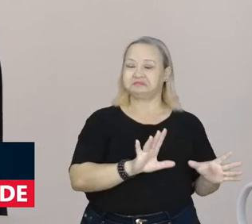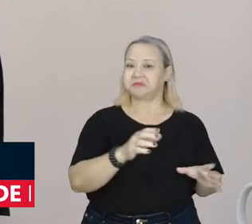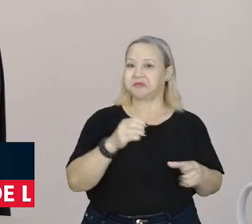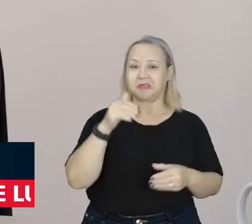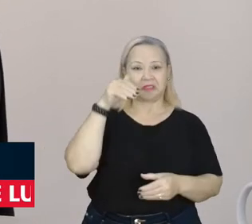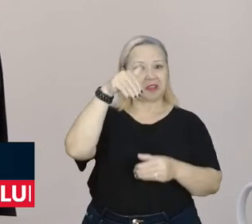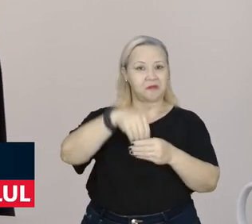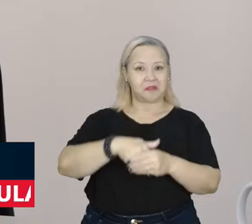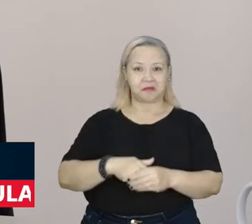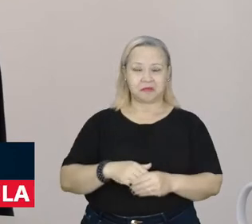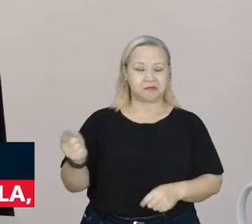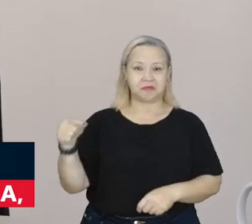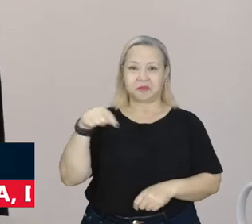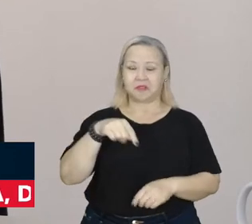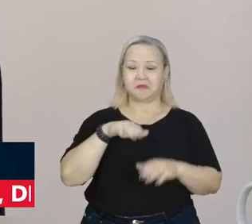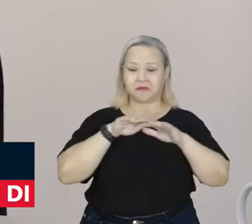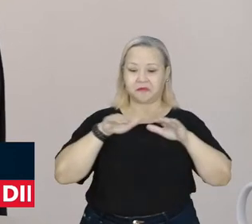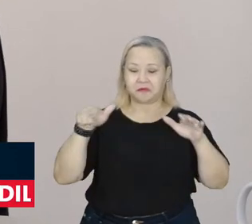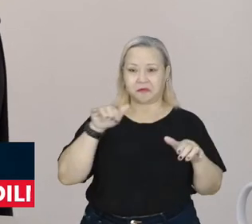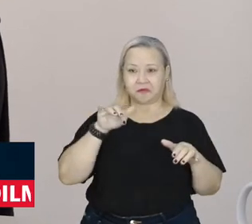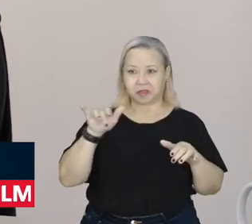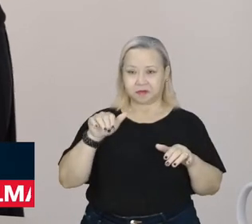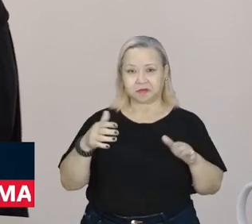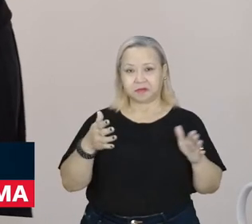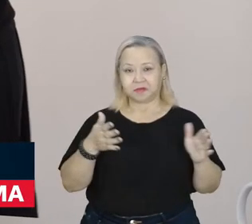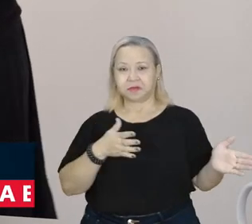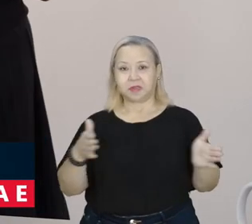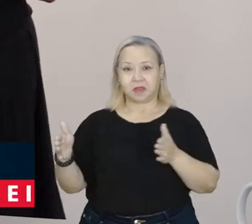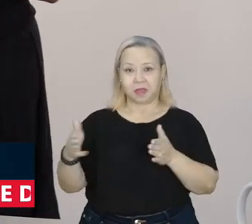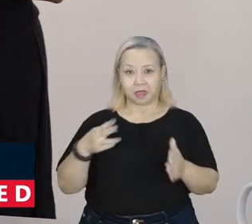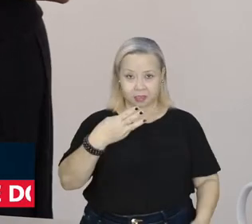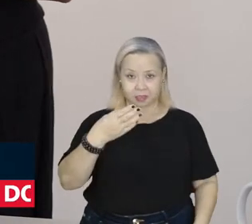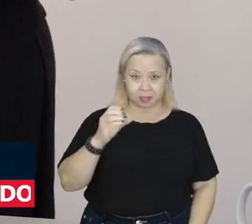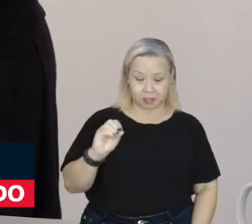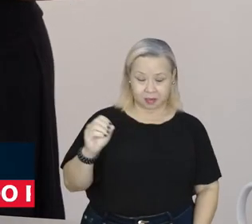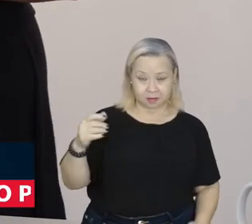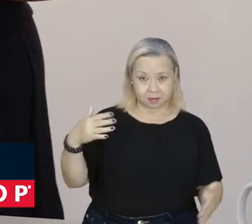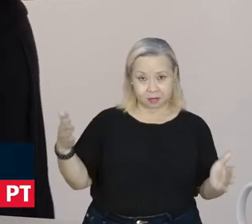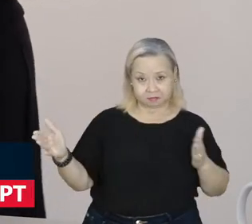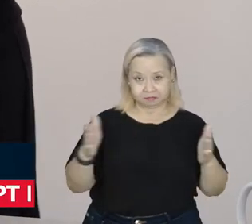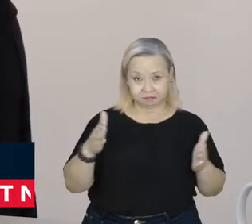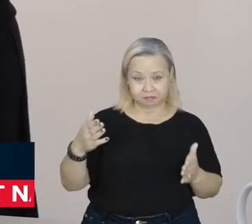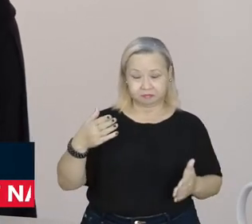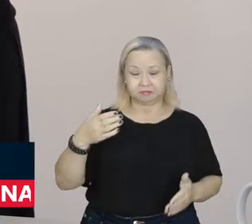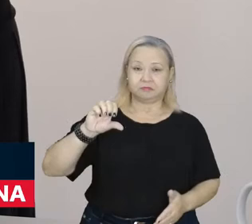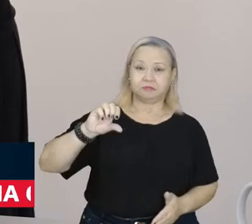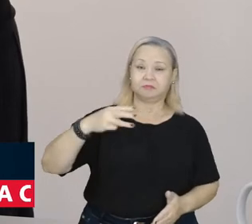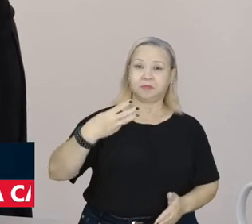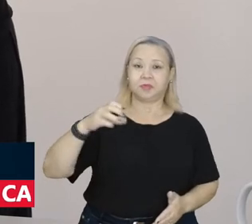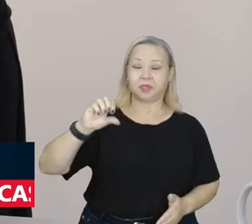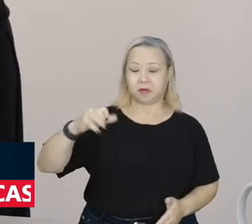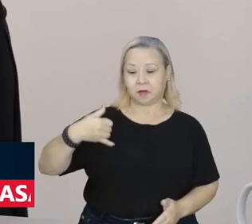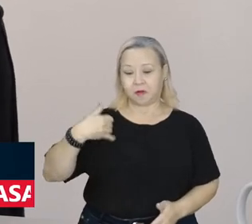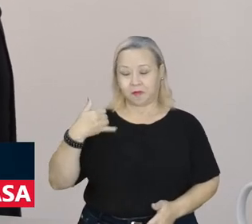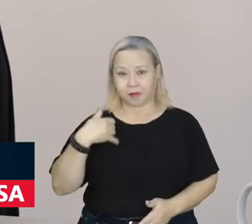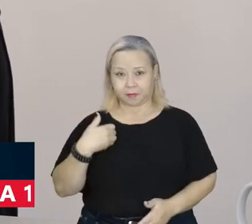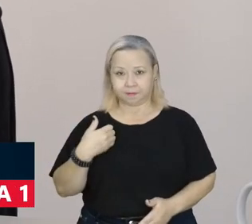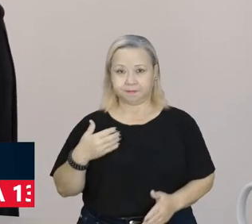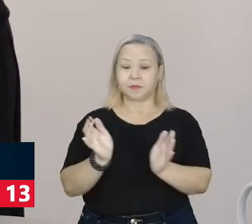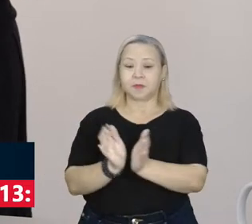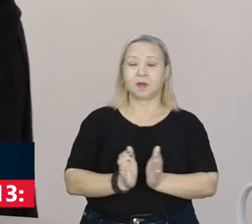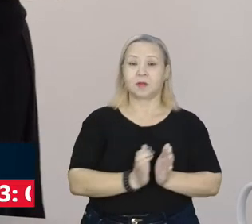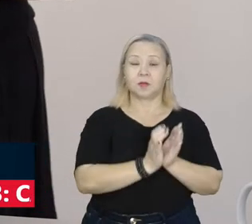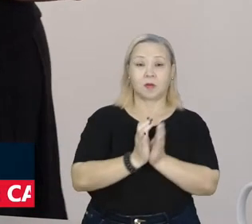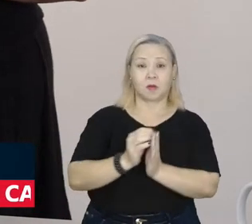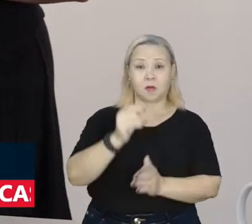não compareceu às urnas, está aqui entre os 30 e 39 anos. Nossa maior parte do eleitorado no Brasil e também em São